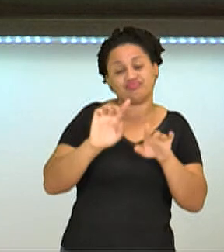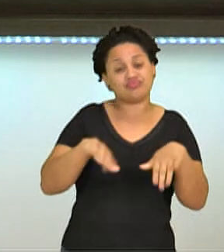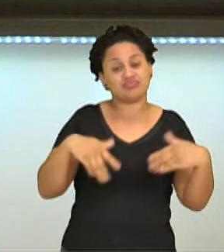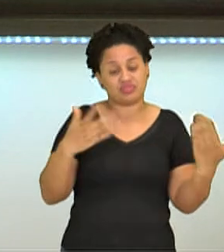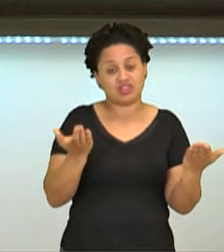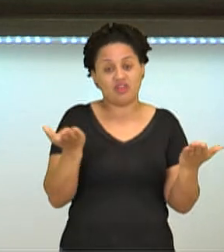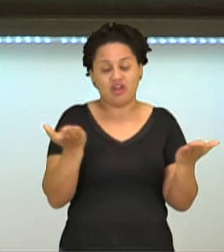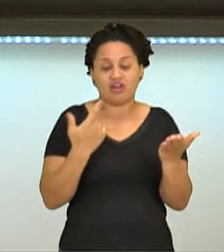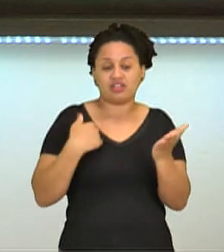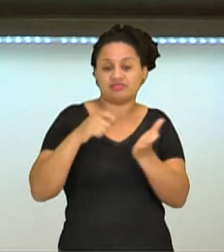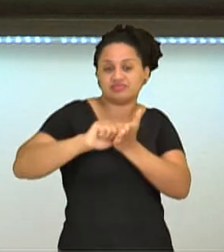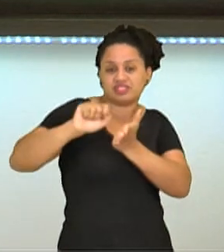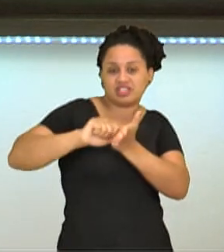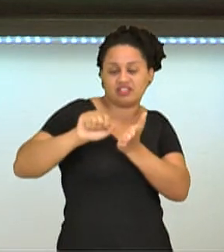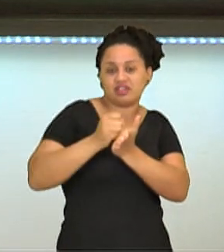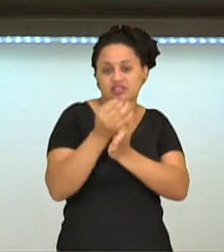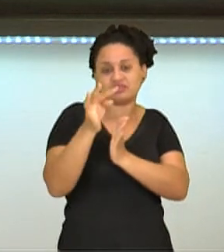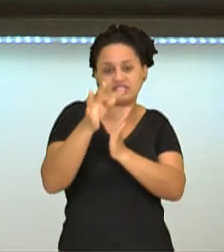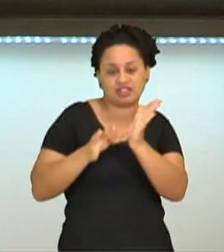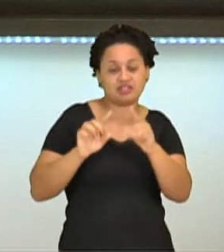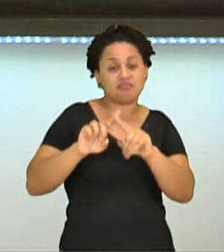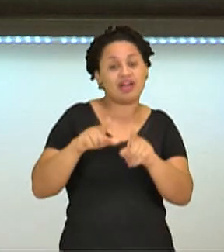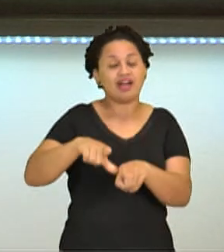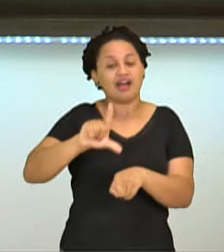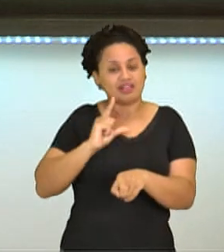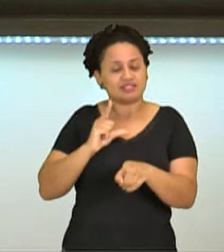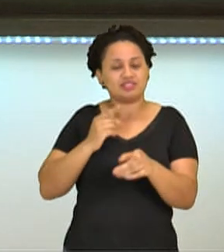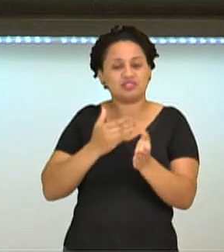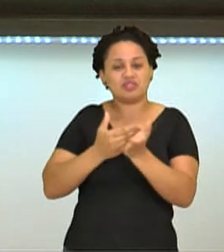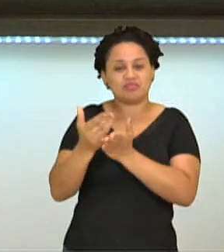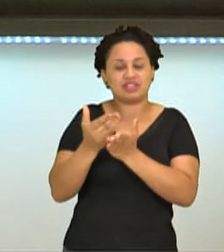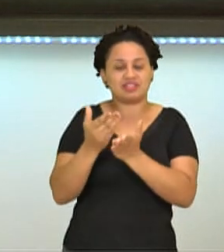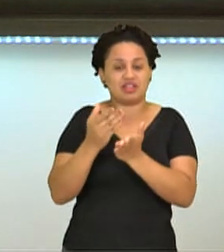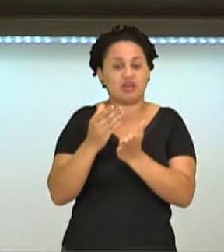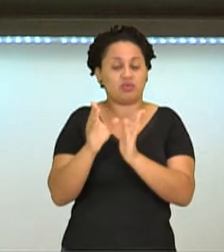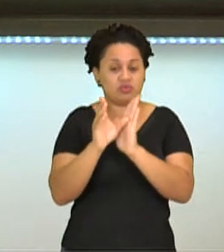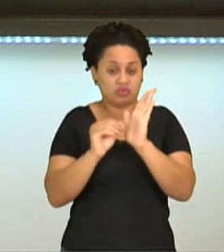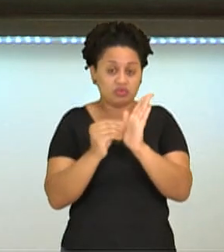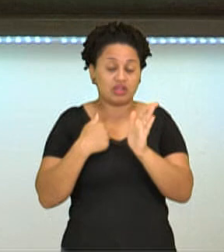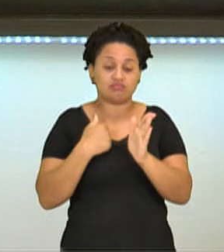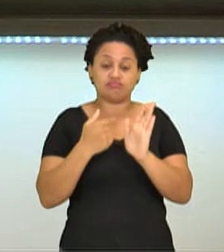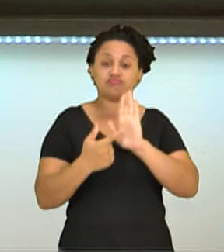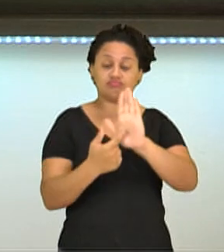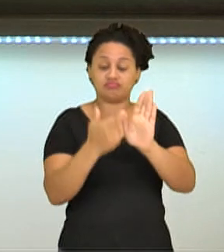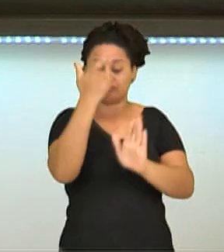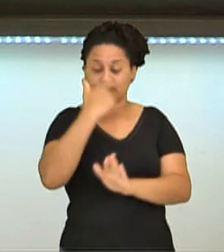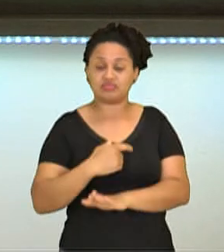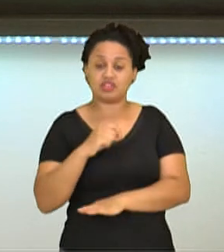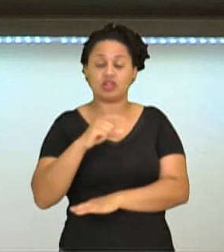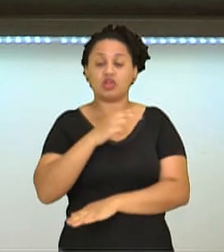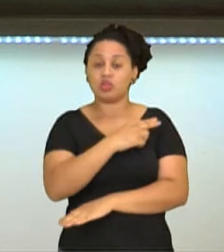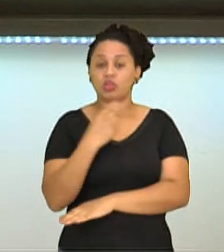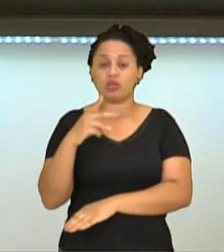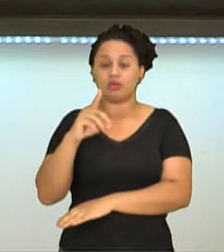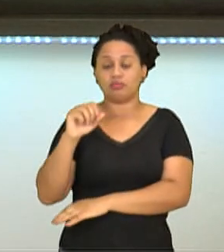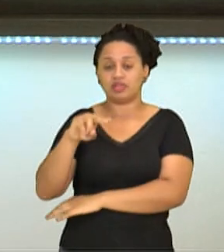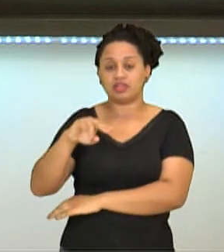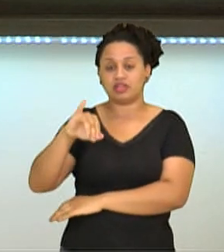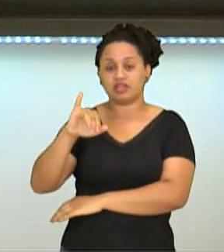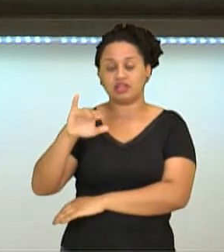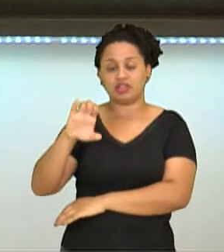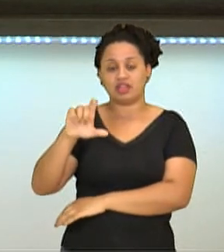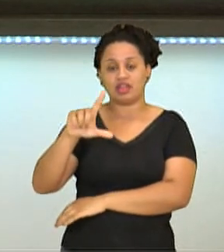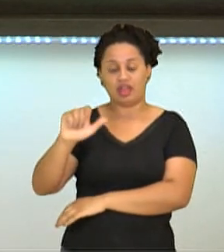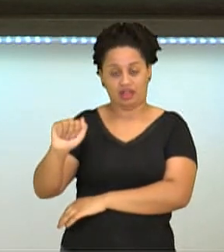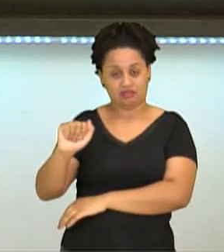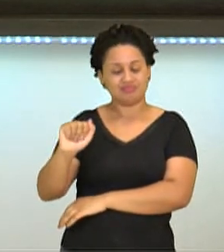vamos produzir textos, hein? Mas antes disso, eu quero me apresentar. Meu nome é Daniela e eu